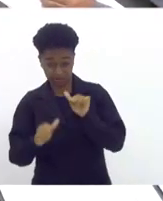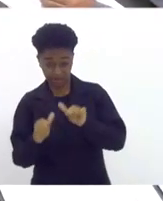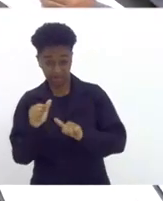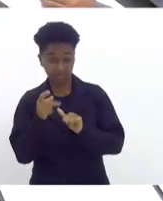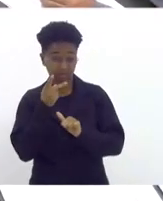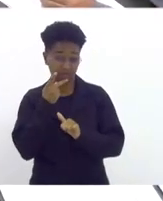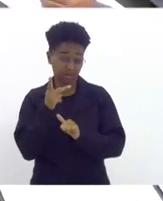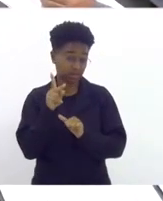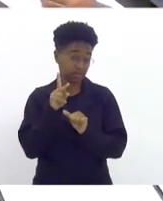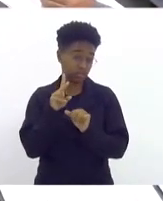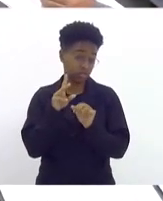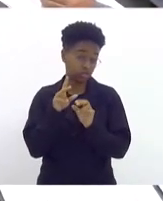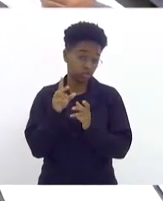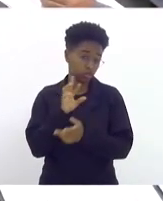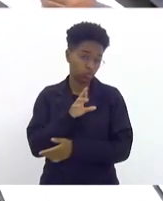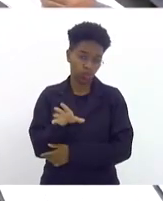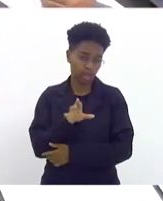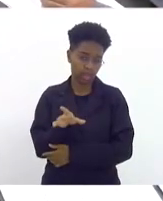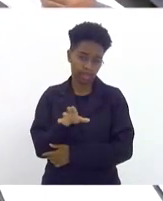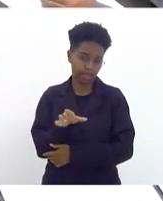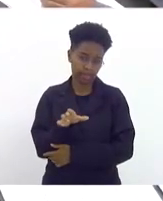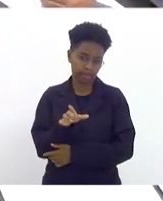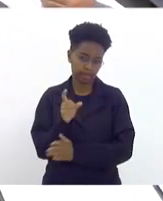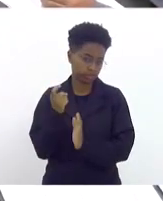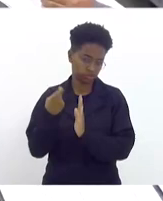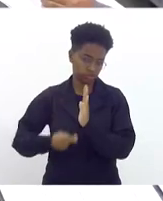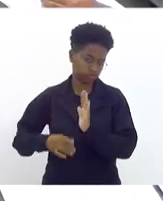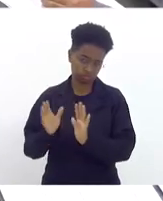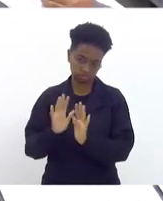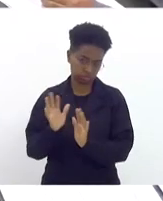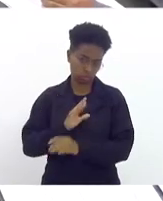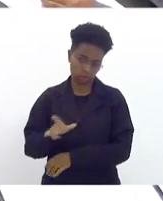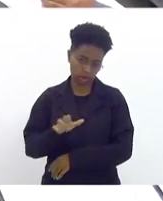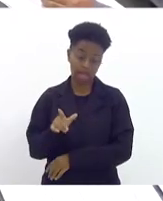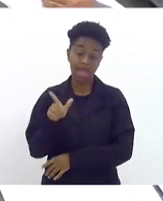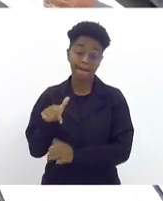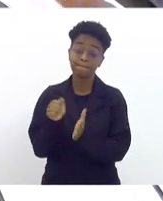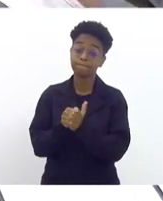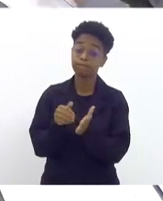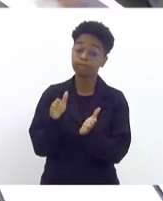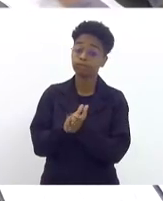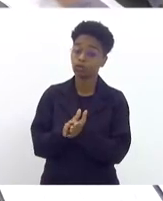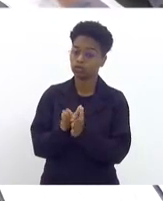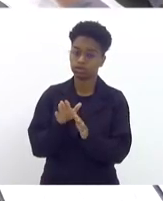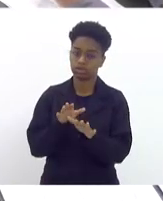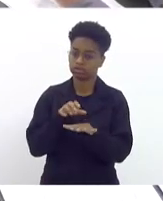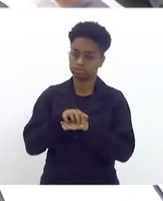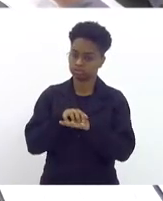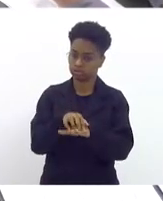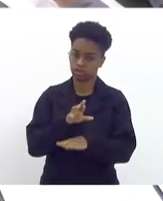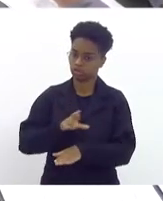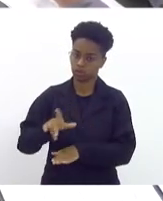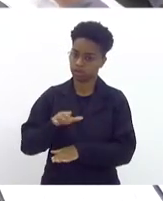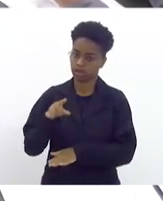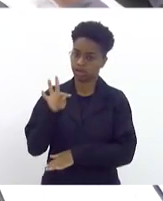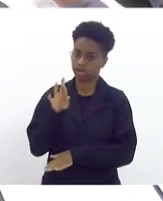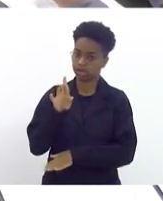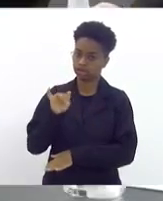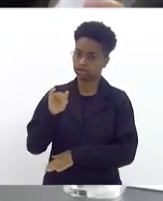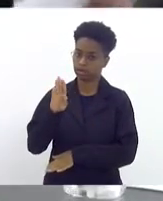tratando não é de matéria tributária reavaliando é multa de trânsito não é tributo é